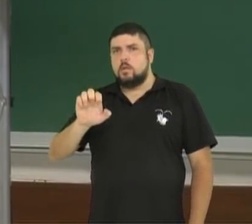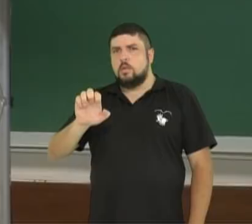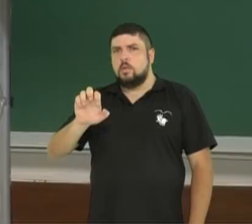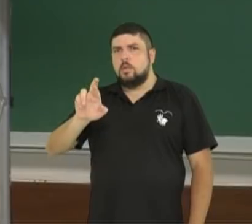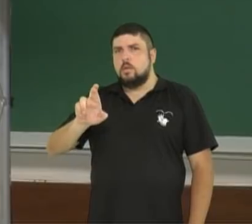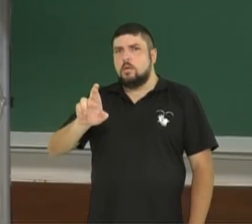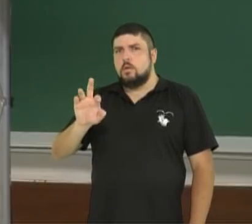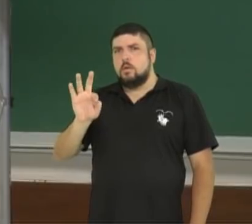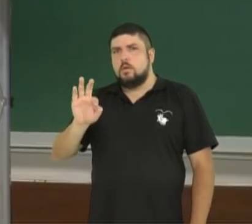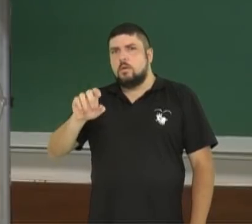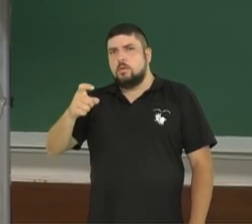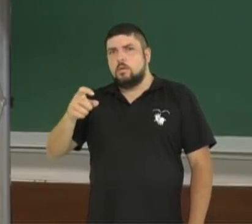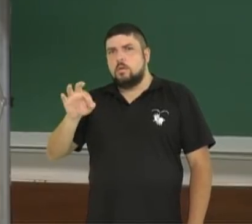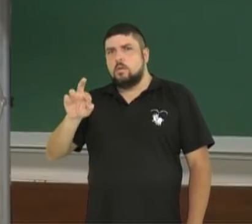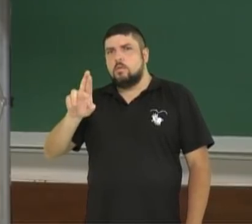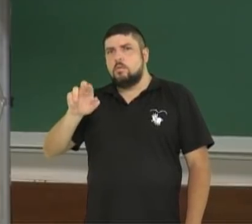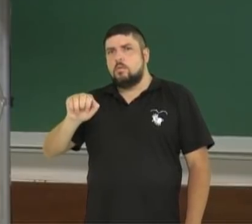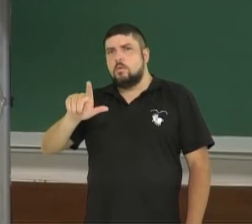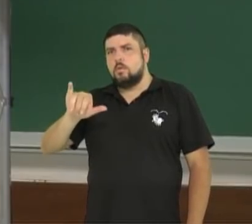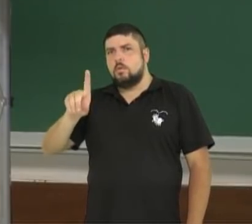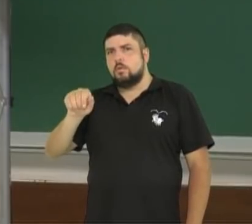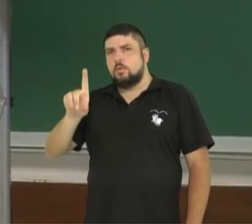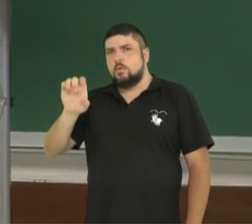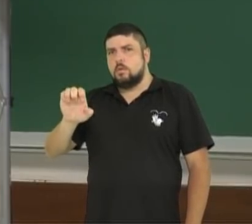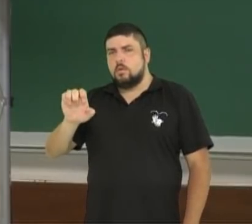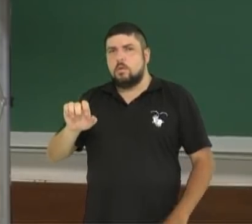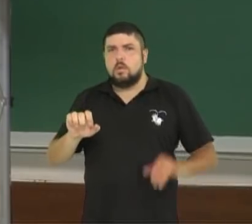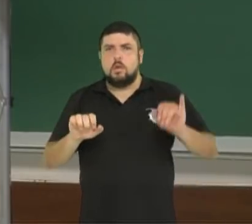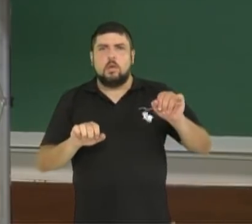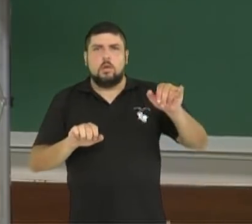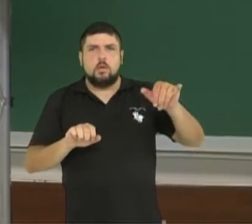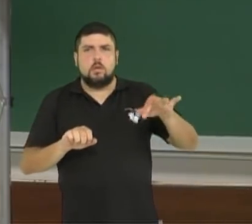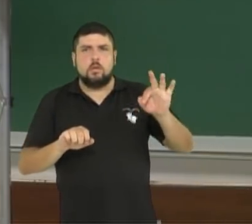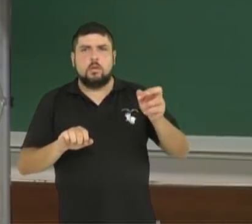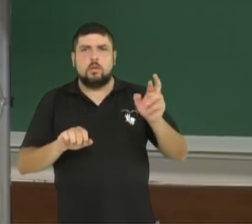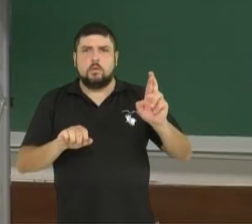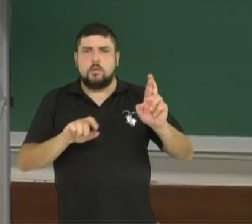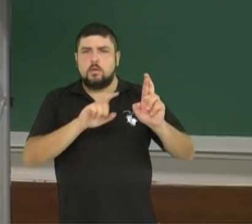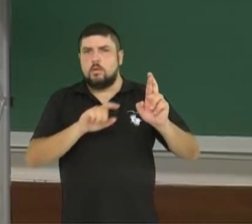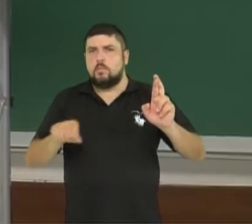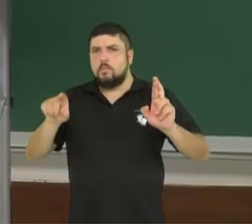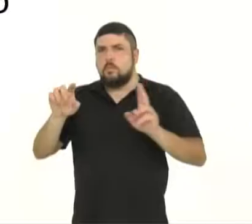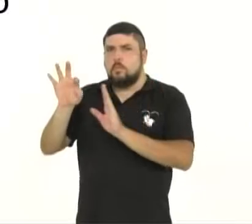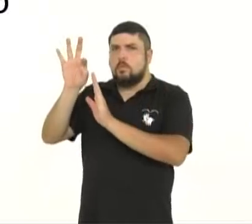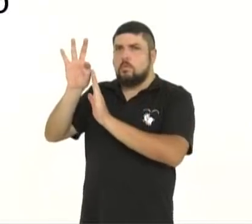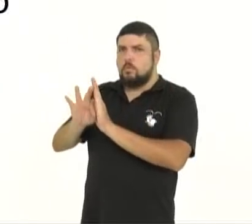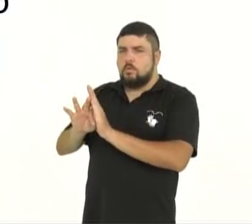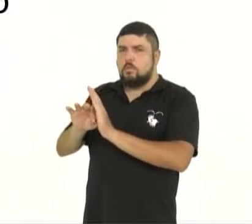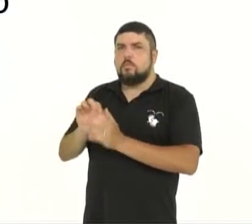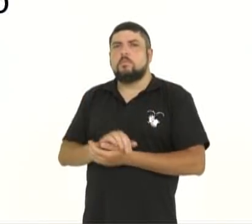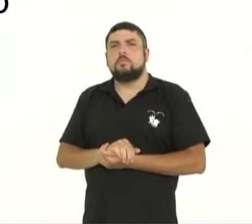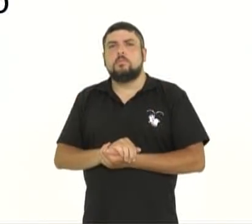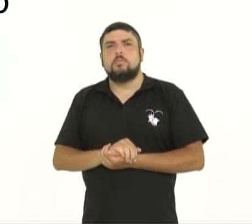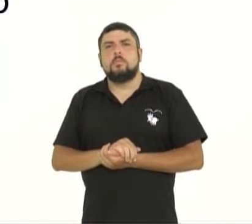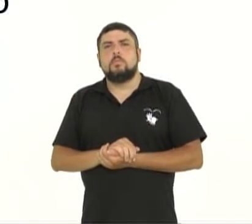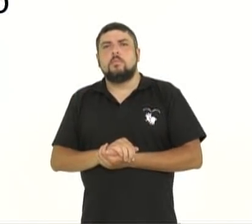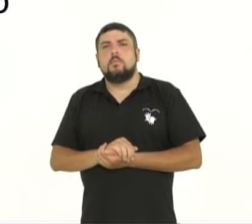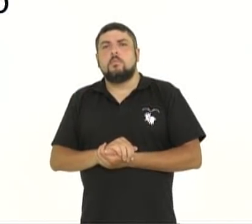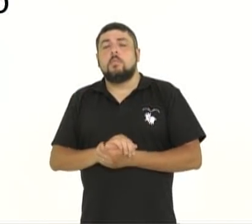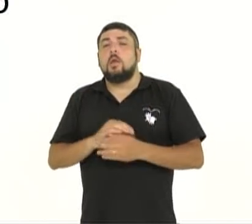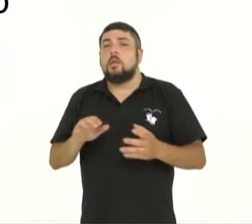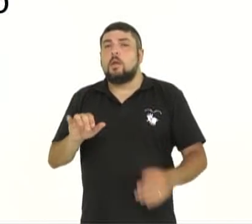inter mais textualidade. Então, é uma palavra composta aí por esses elementos morfológicos, né?